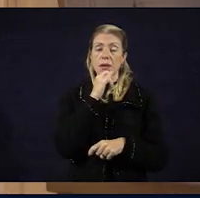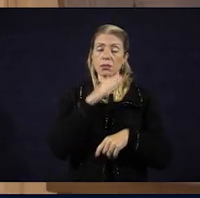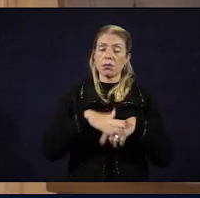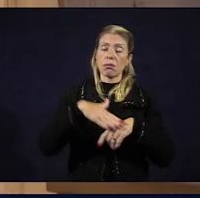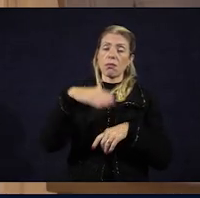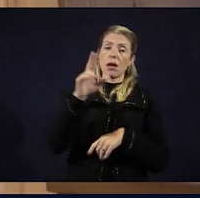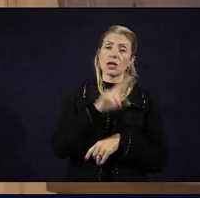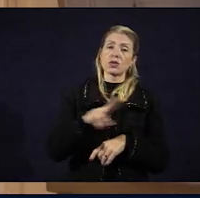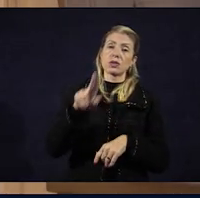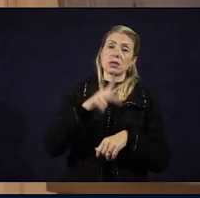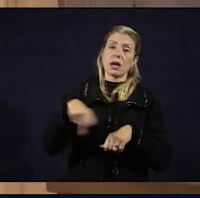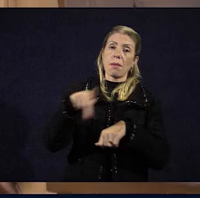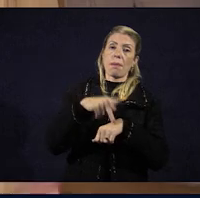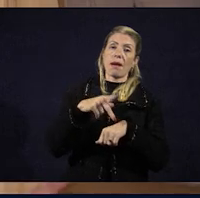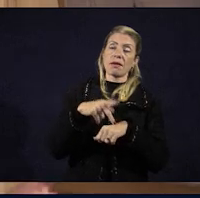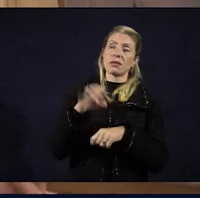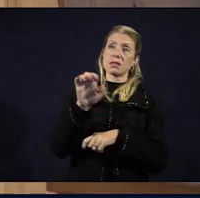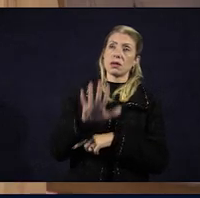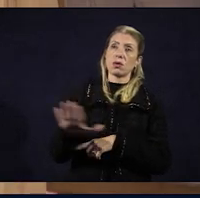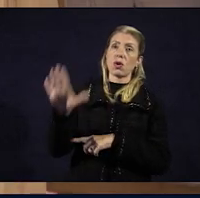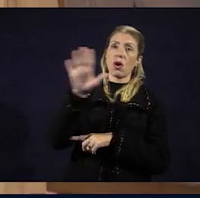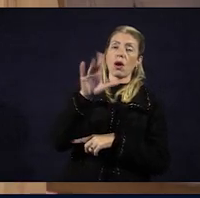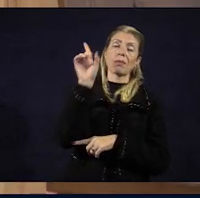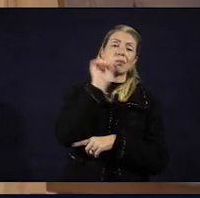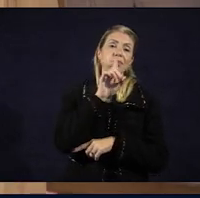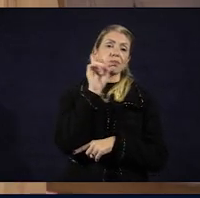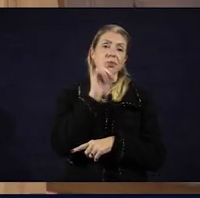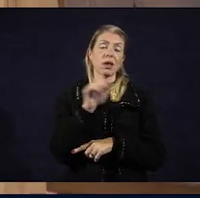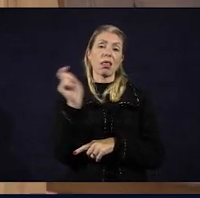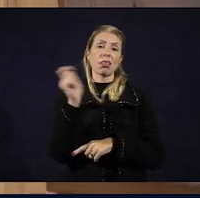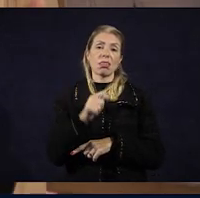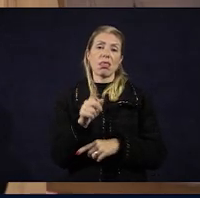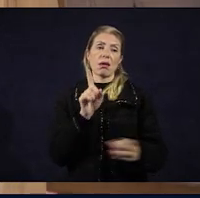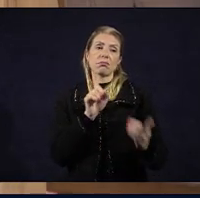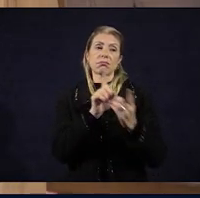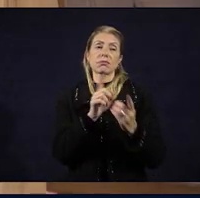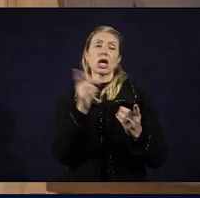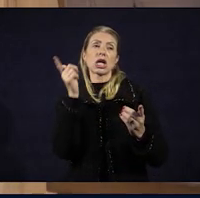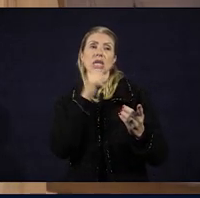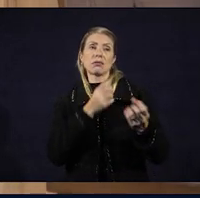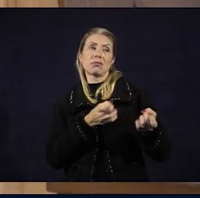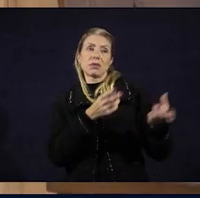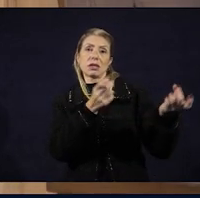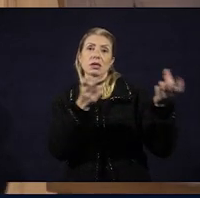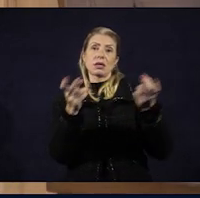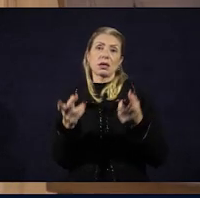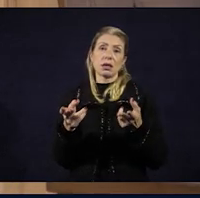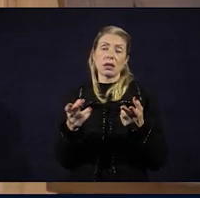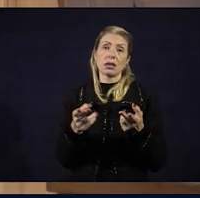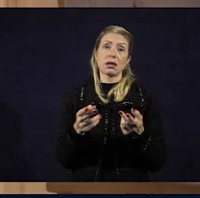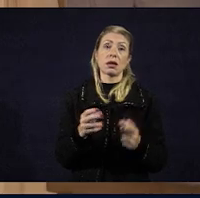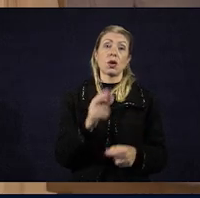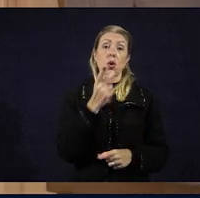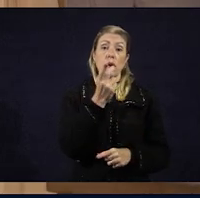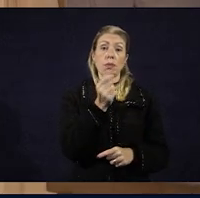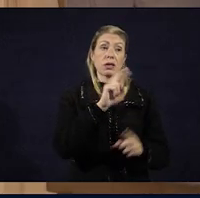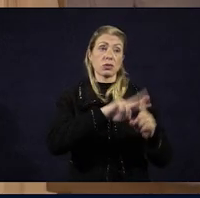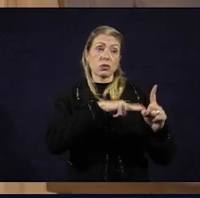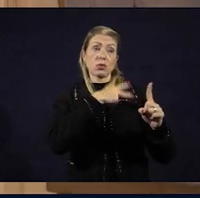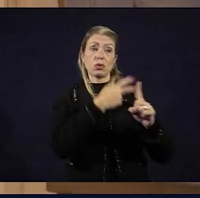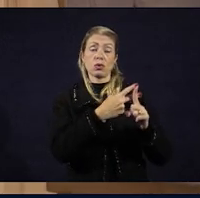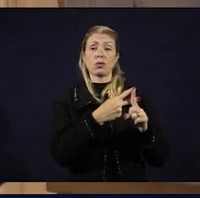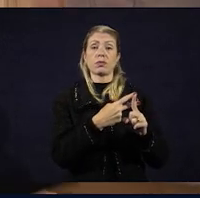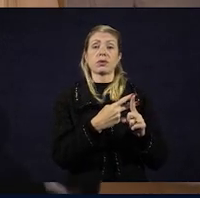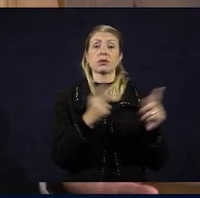dos países desenvolvidos como Europa Estados Unidos do que eu consigo atender e compramos que chegam a ser o dobro do preço etano de pregação